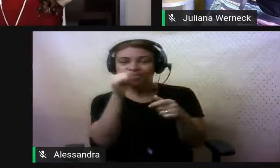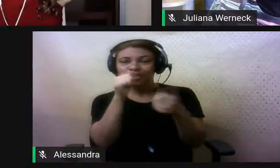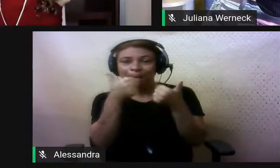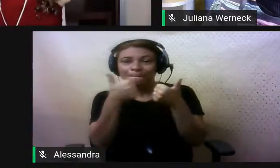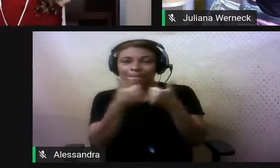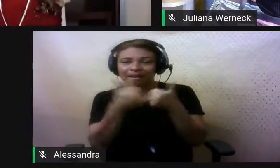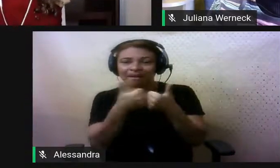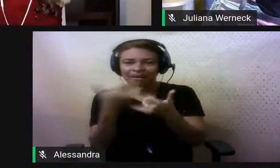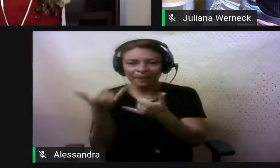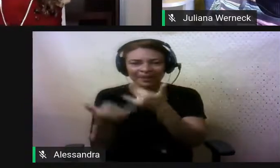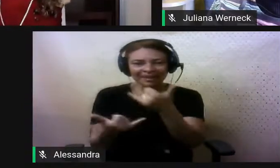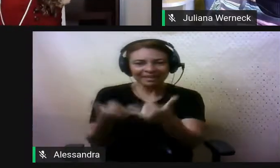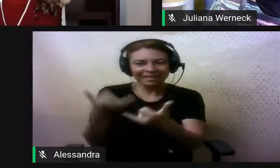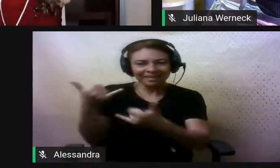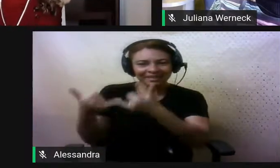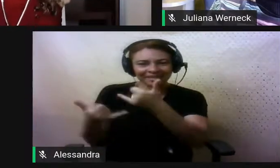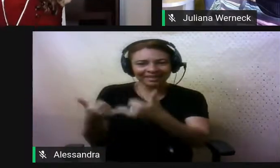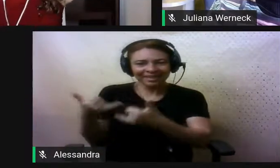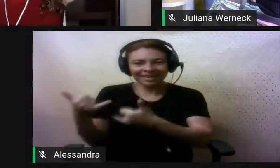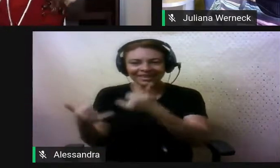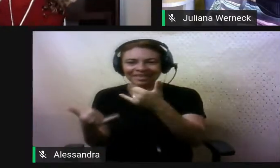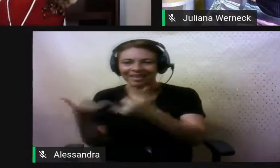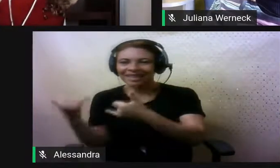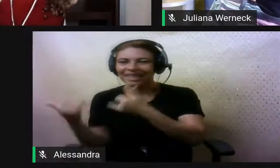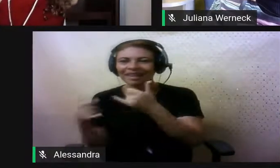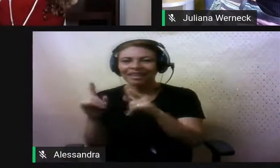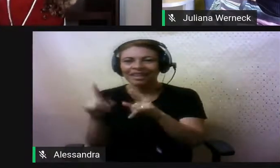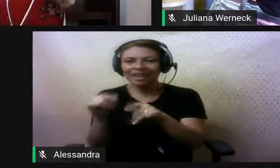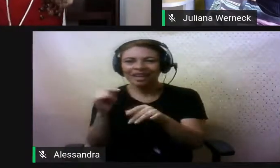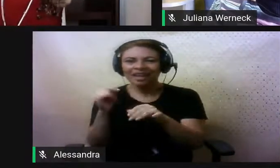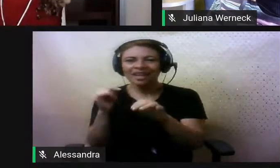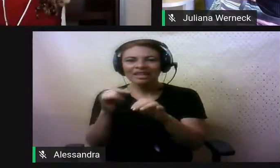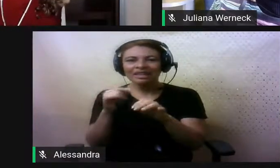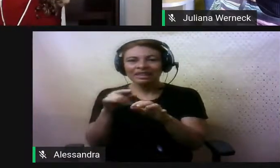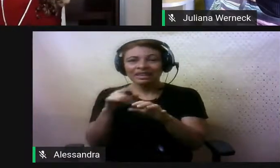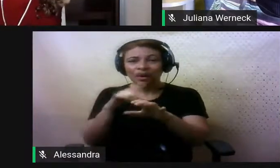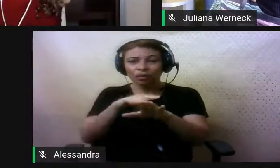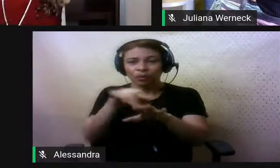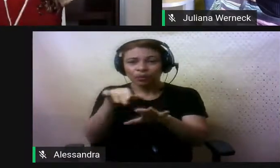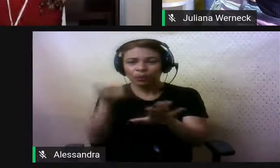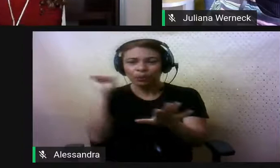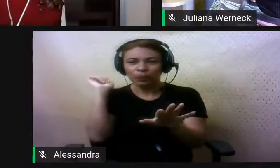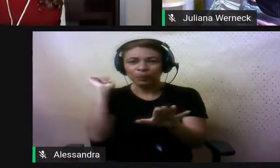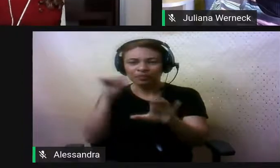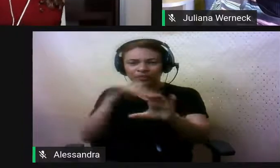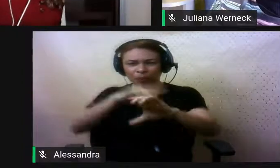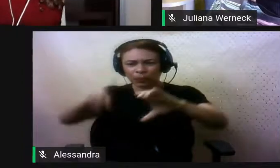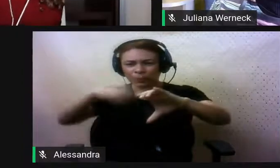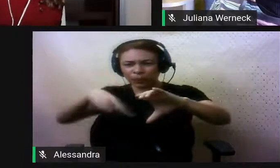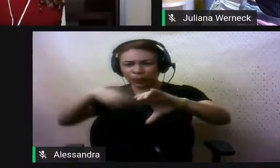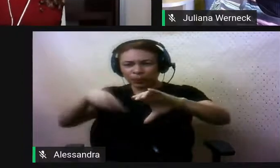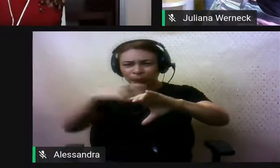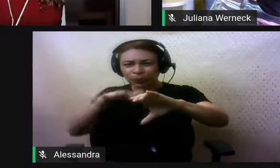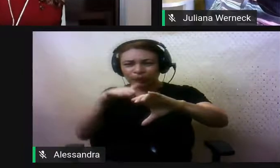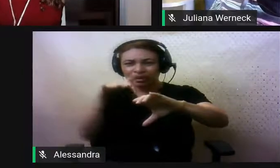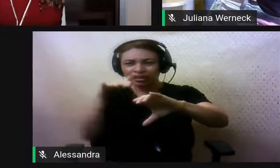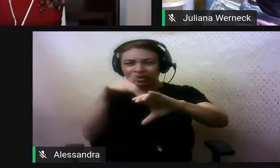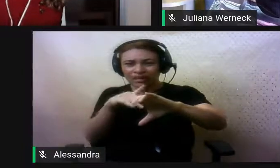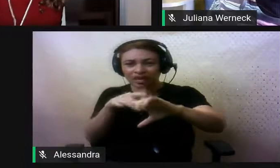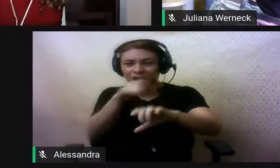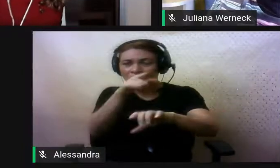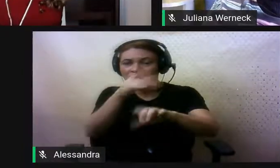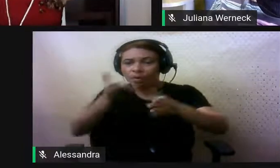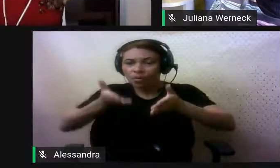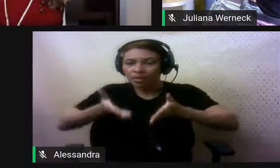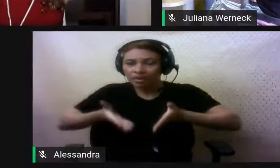E uma das brincadeiras que eu encontrei de fazer era de encostar a mão no cardan e tirar. Eu não nasci assim. Eu nasci com os